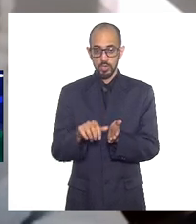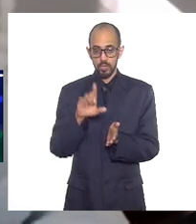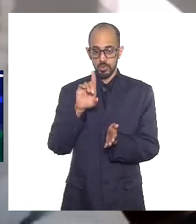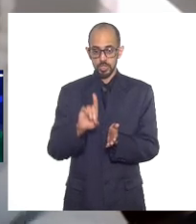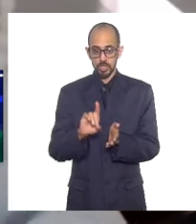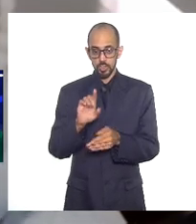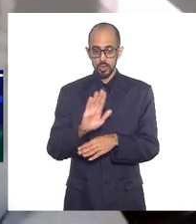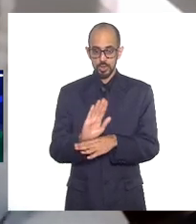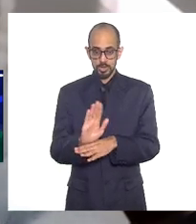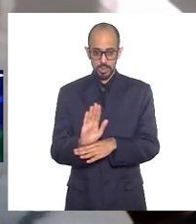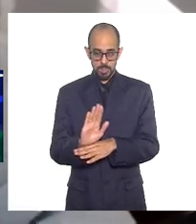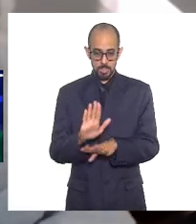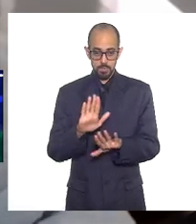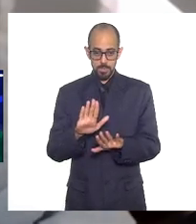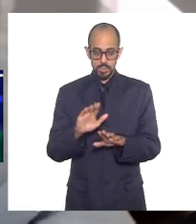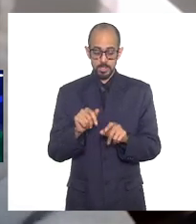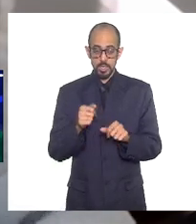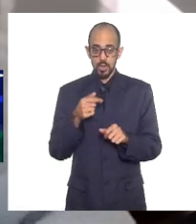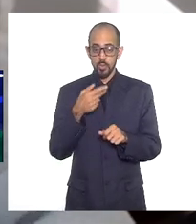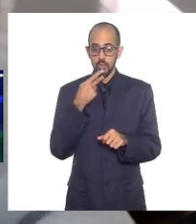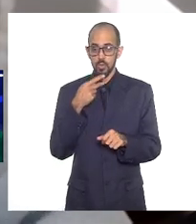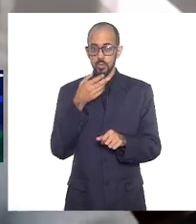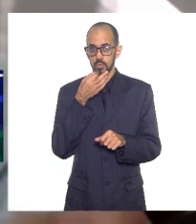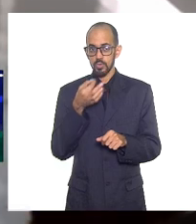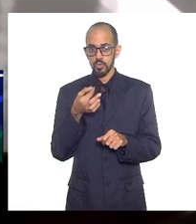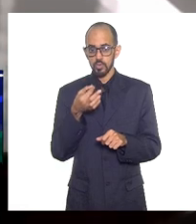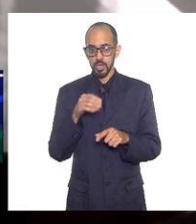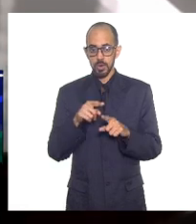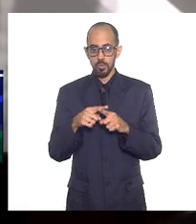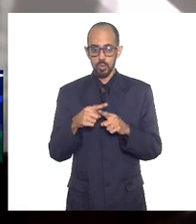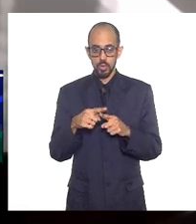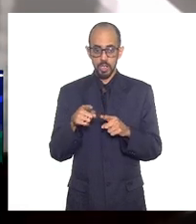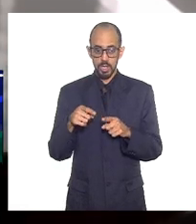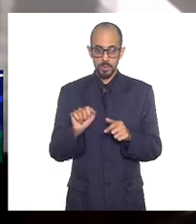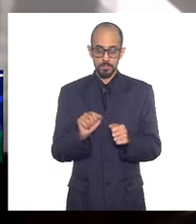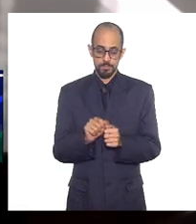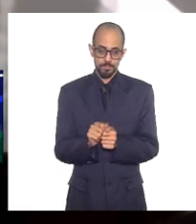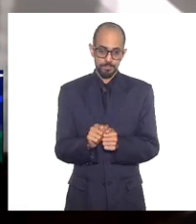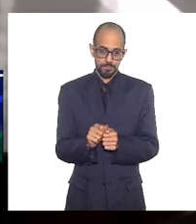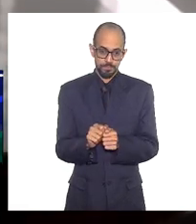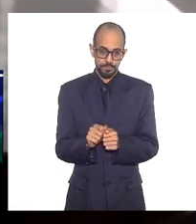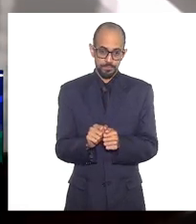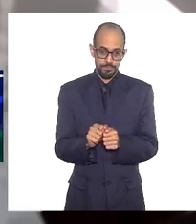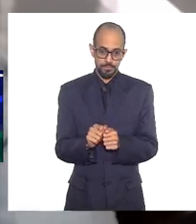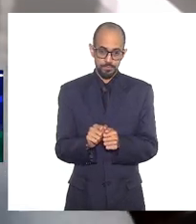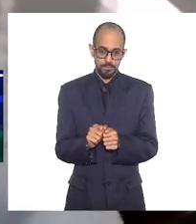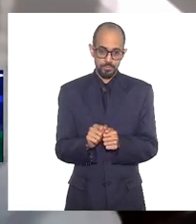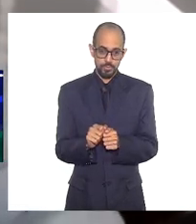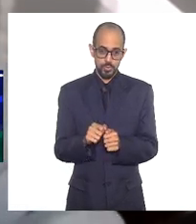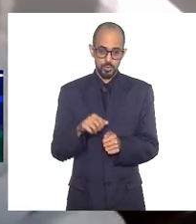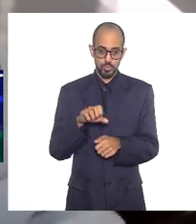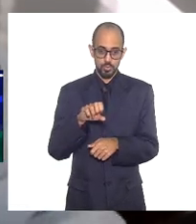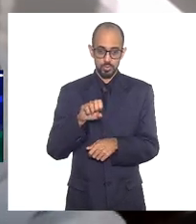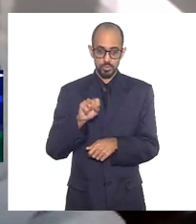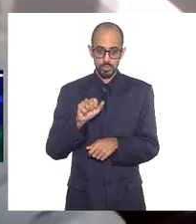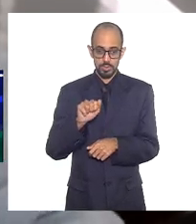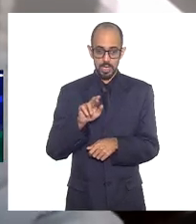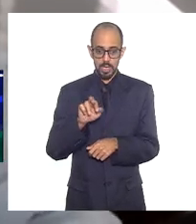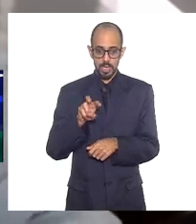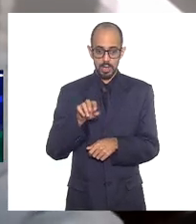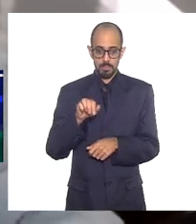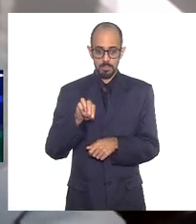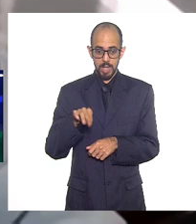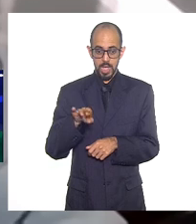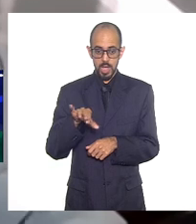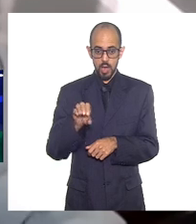cinema. Enfim, e fiz essa indicação porque, na verdade, o Saramago, nesta